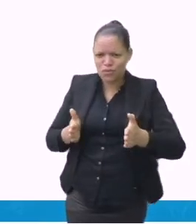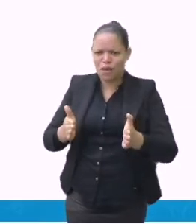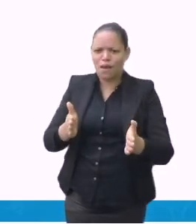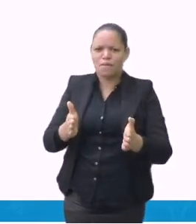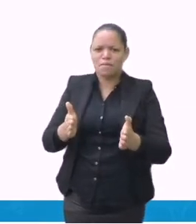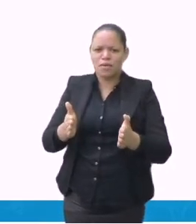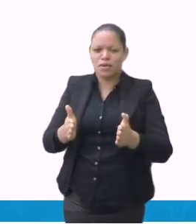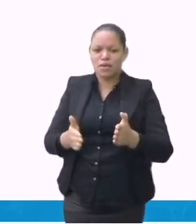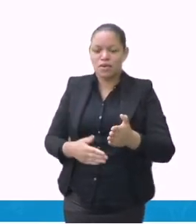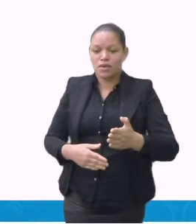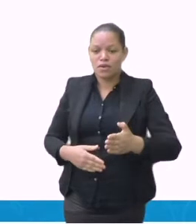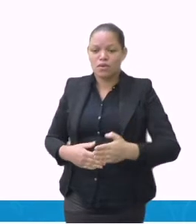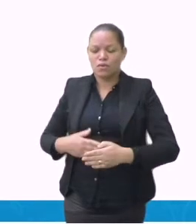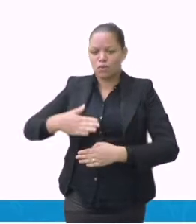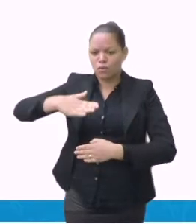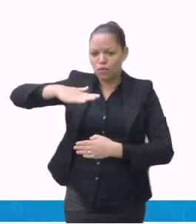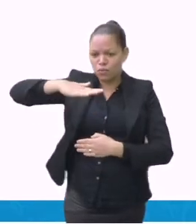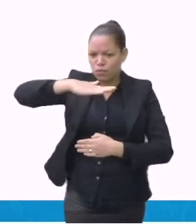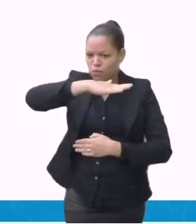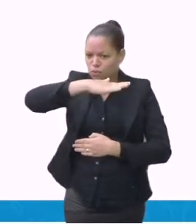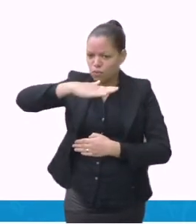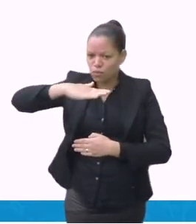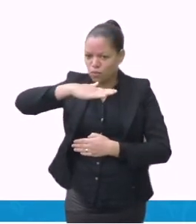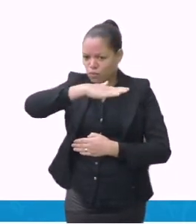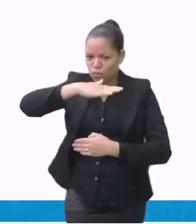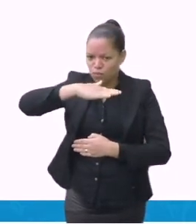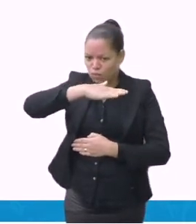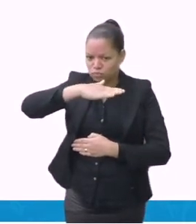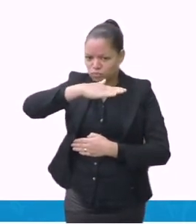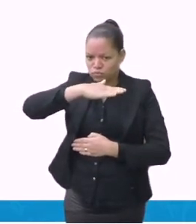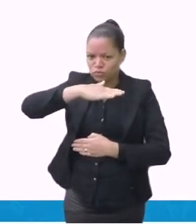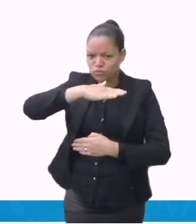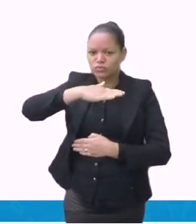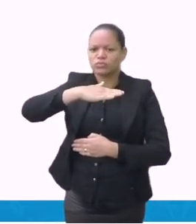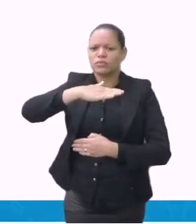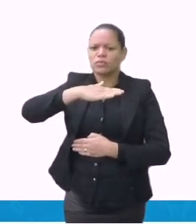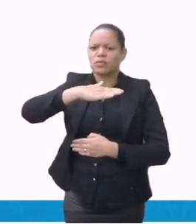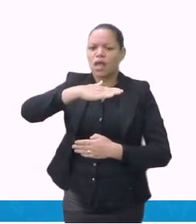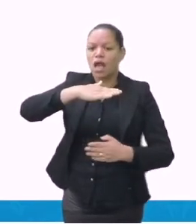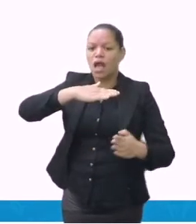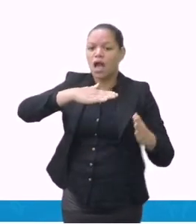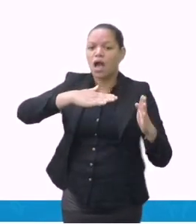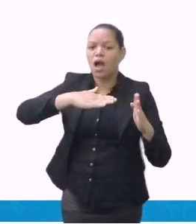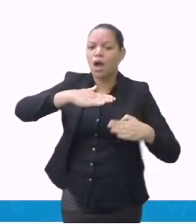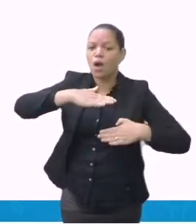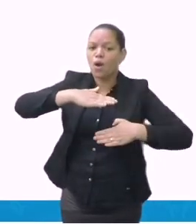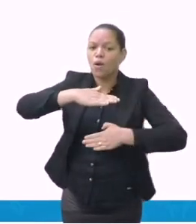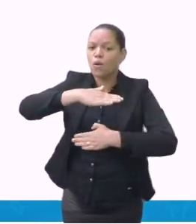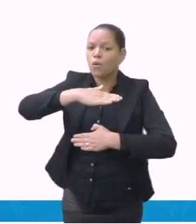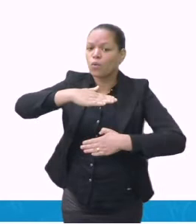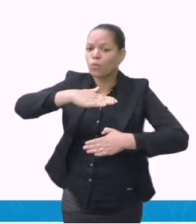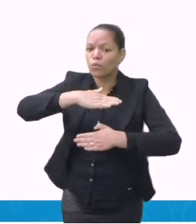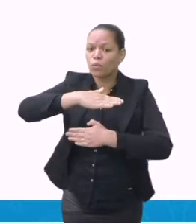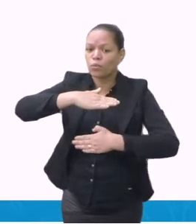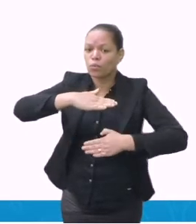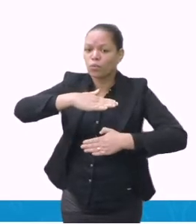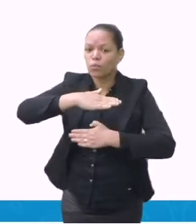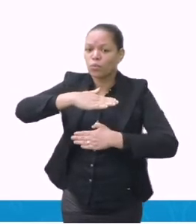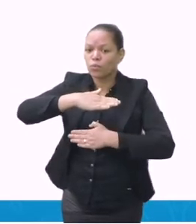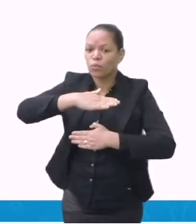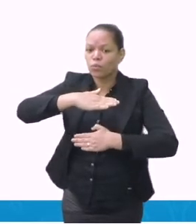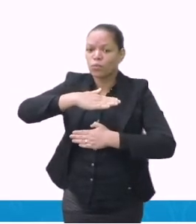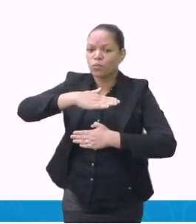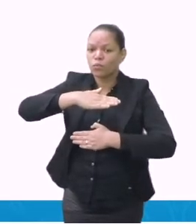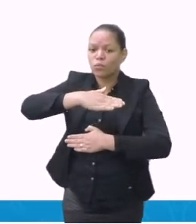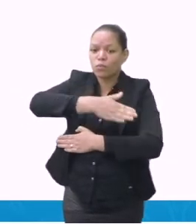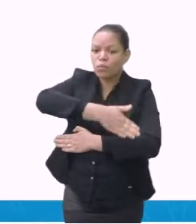Oliveiras, ela é paralela ou perpendicular à Rua Doce, onde está a escola? Vou fazer